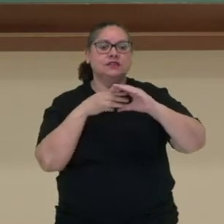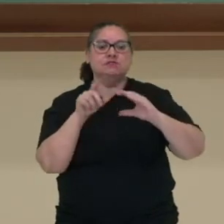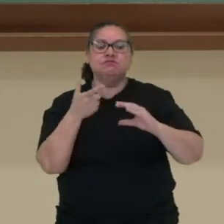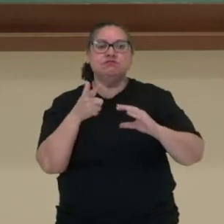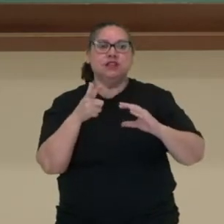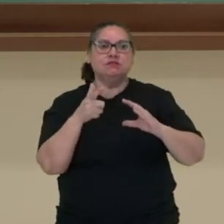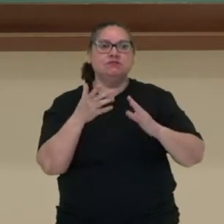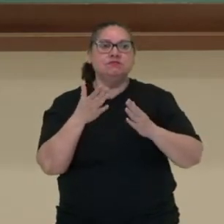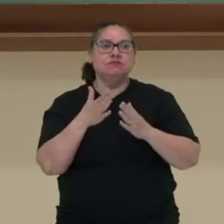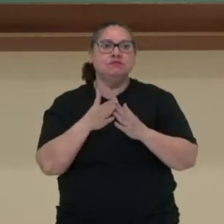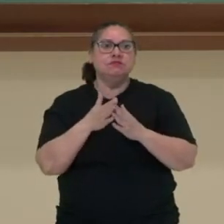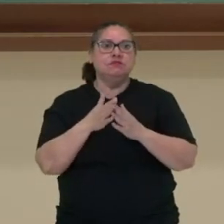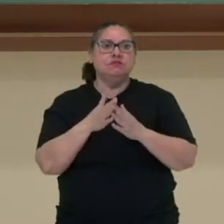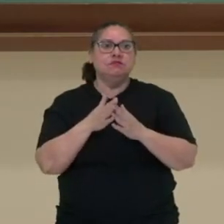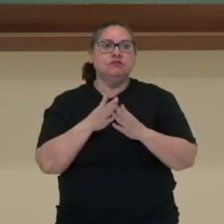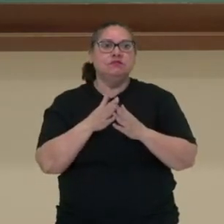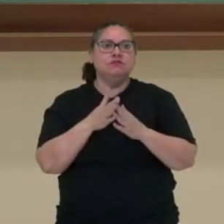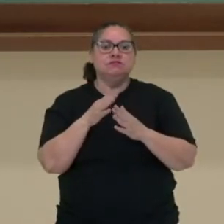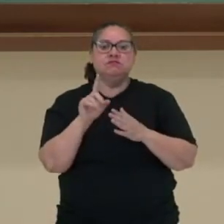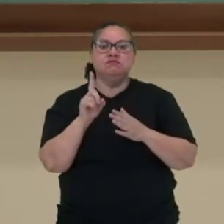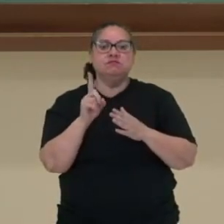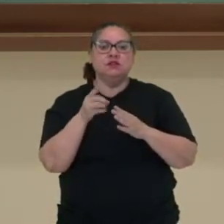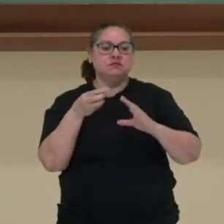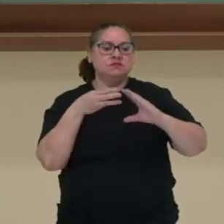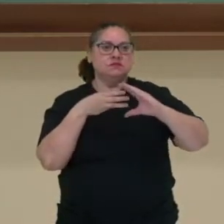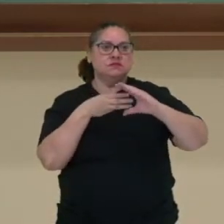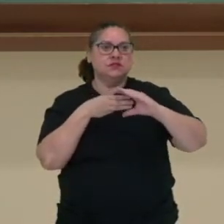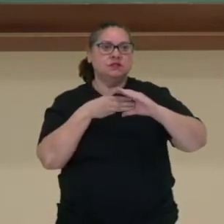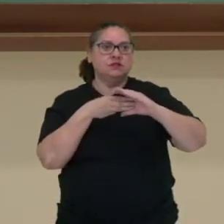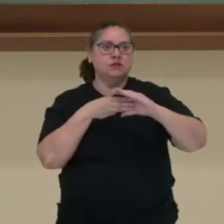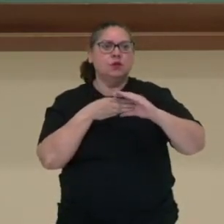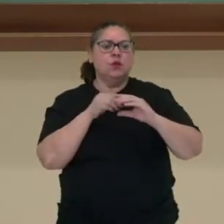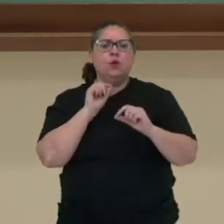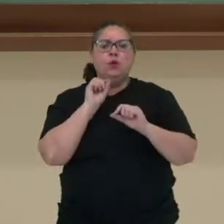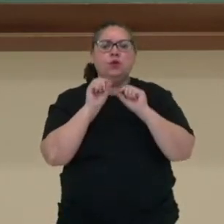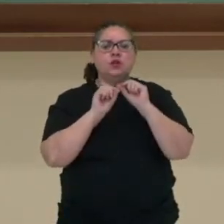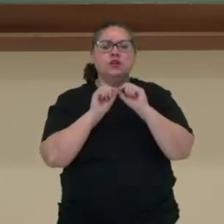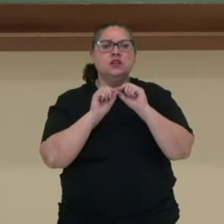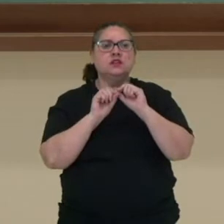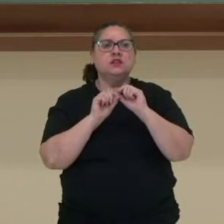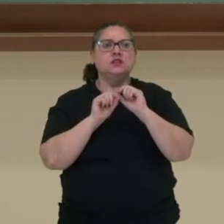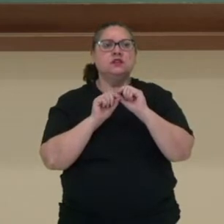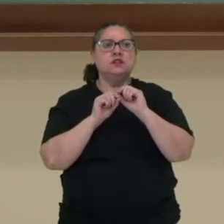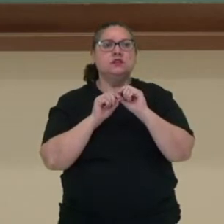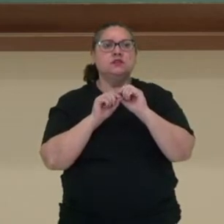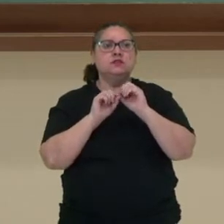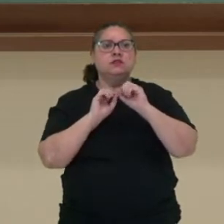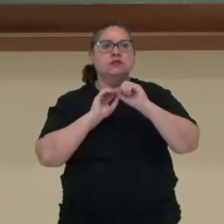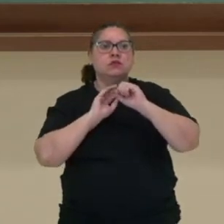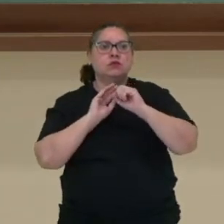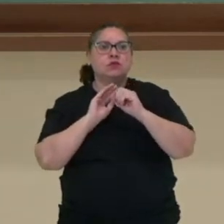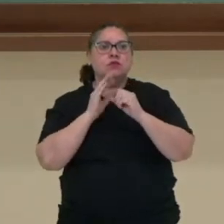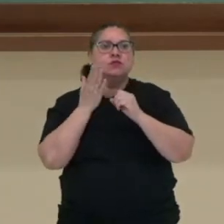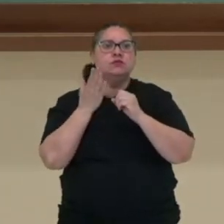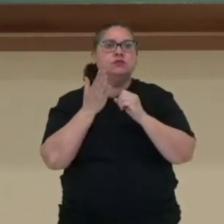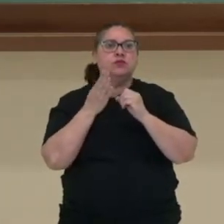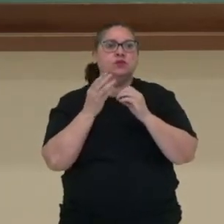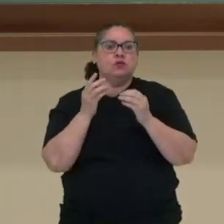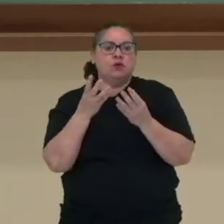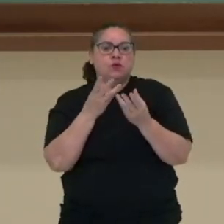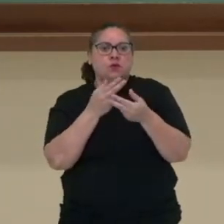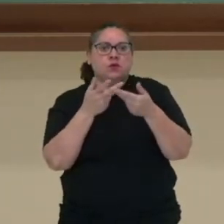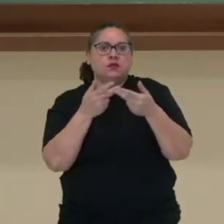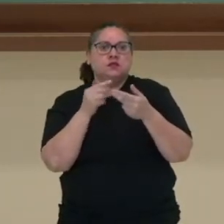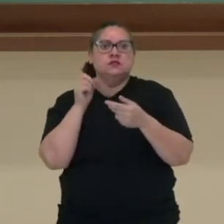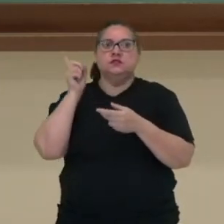células. Aqui, ó, não célula. O que ele tem é um material